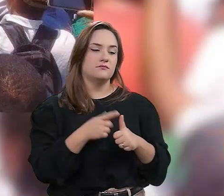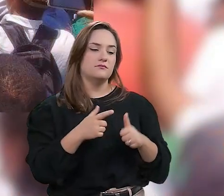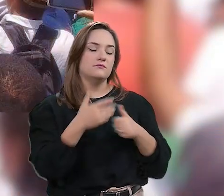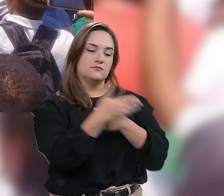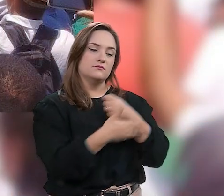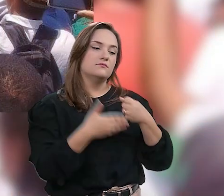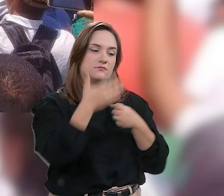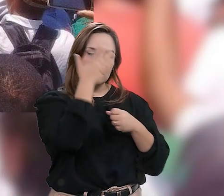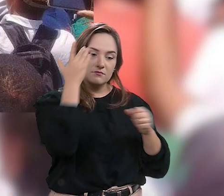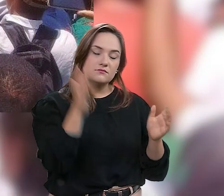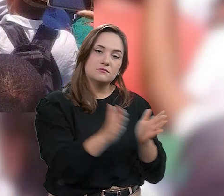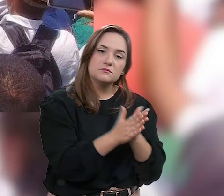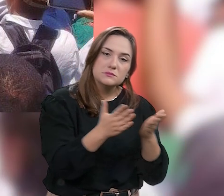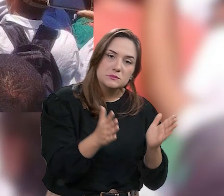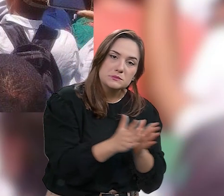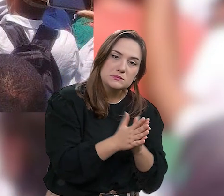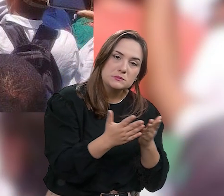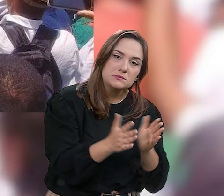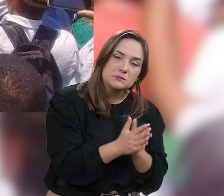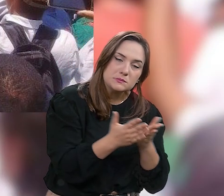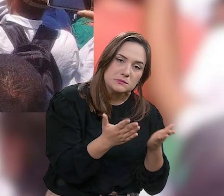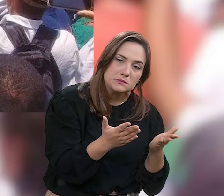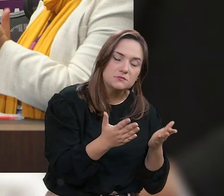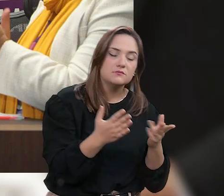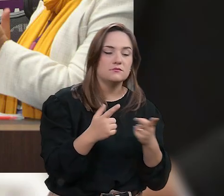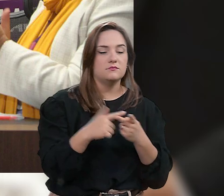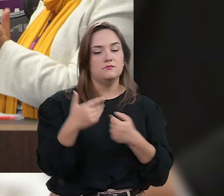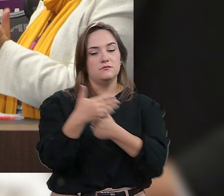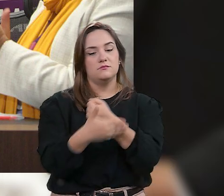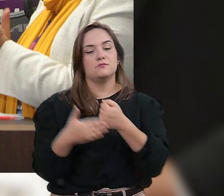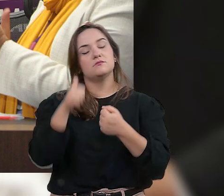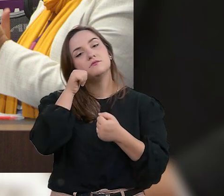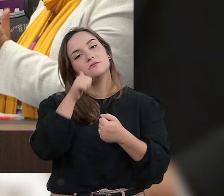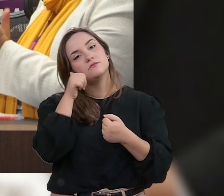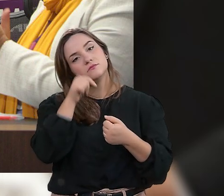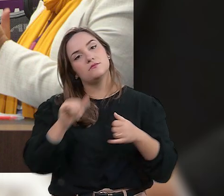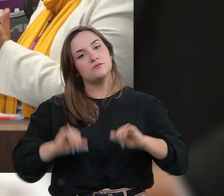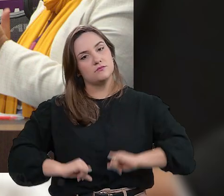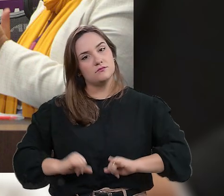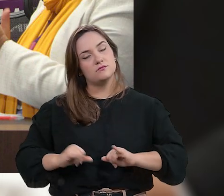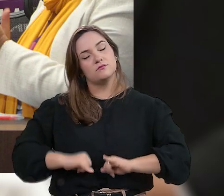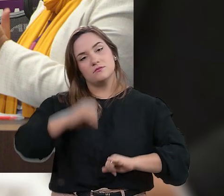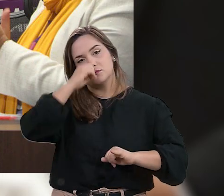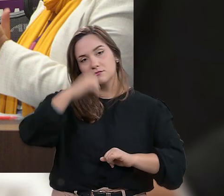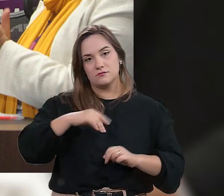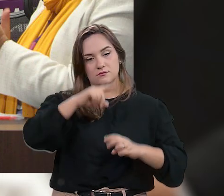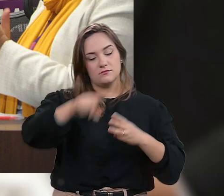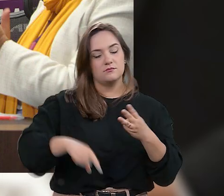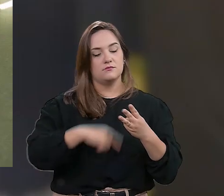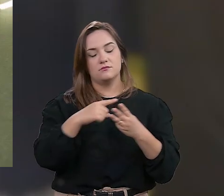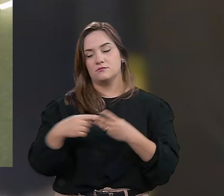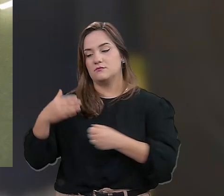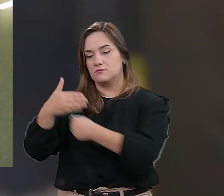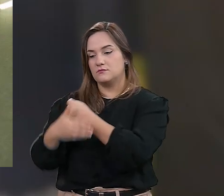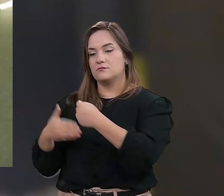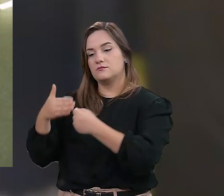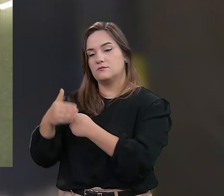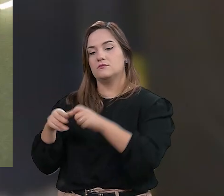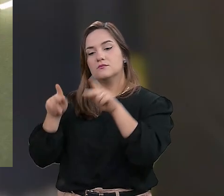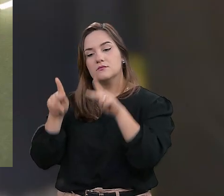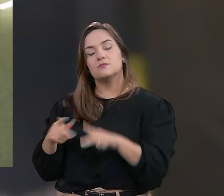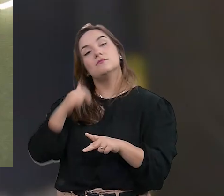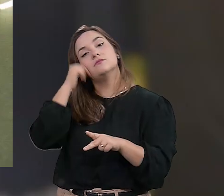dos pobres, né? A defesa das mulheres vítimas de violência, a defesa da população negra que